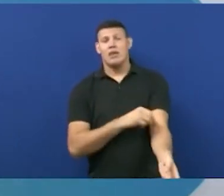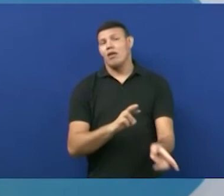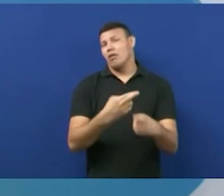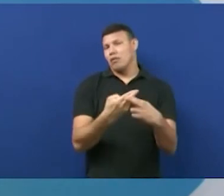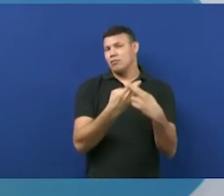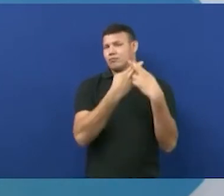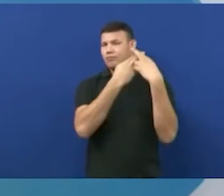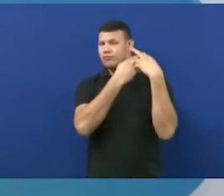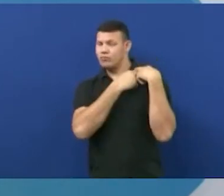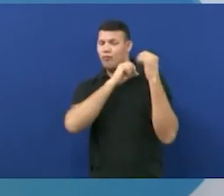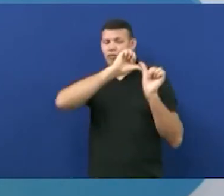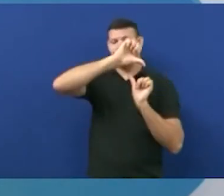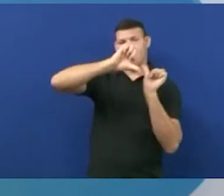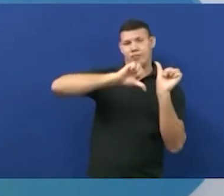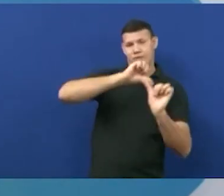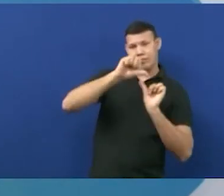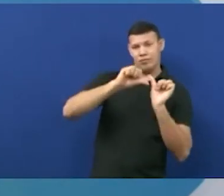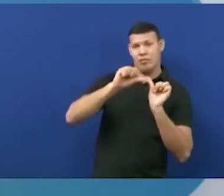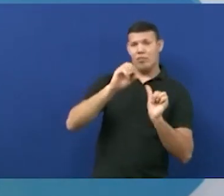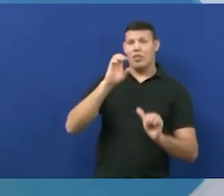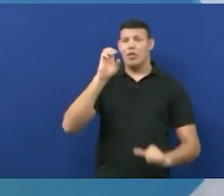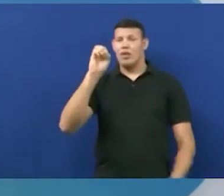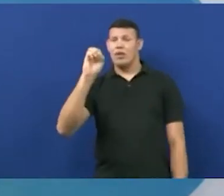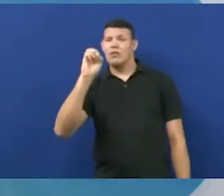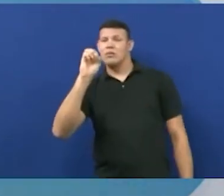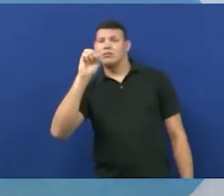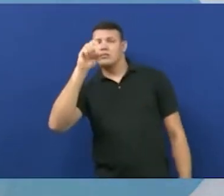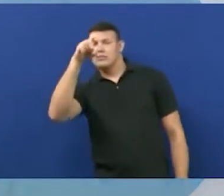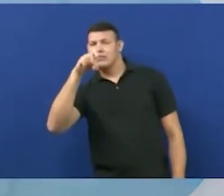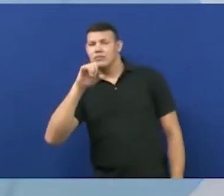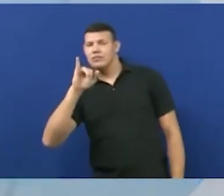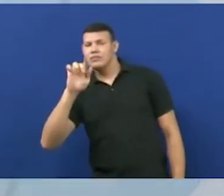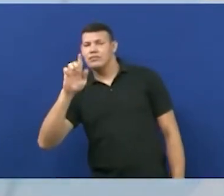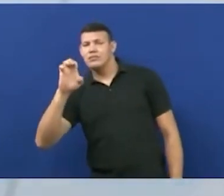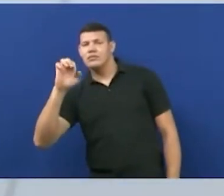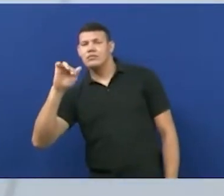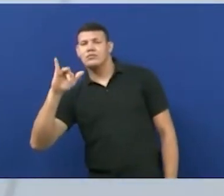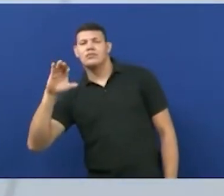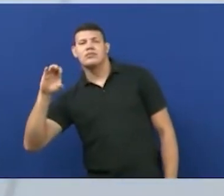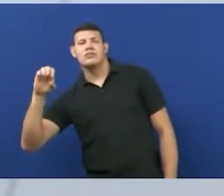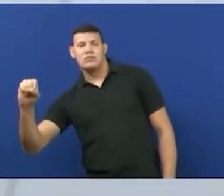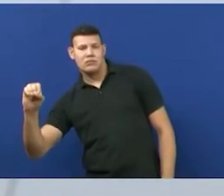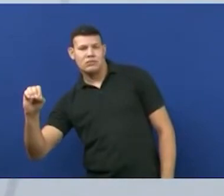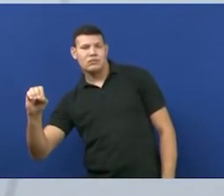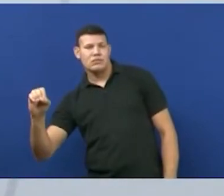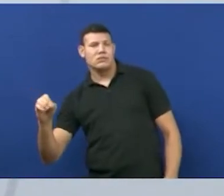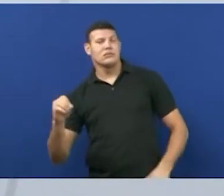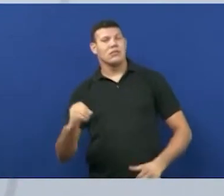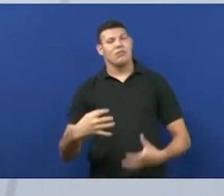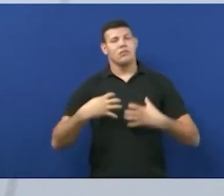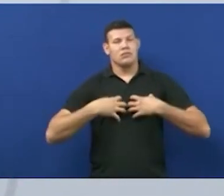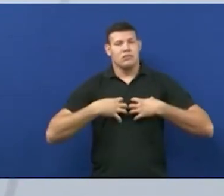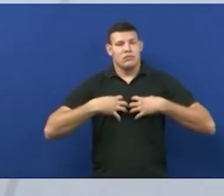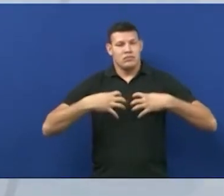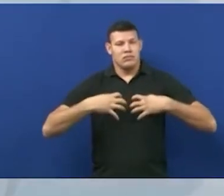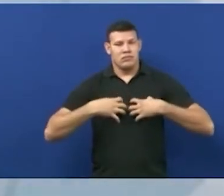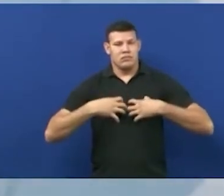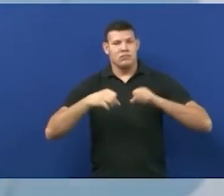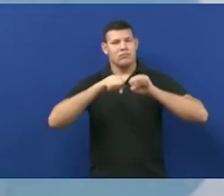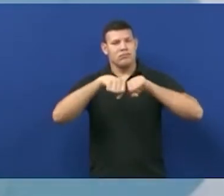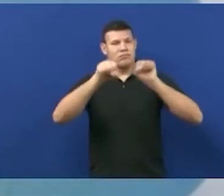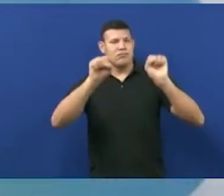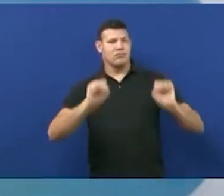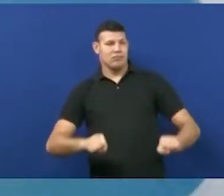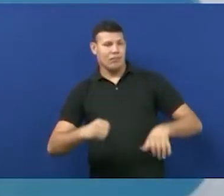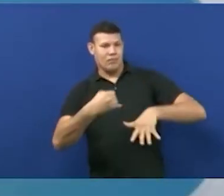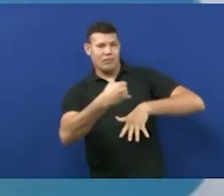pela troca do oxigênio pelo gás carbônico é o nosso sistema respiratório. Então, o sistema linfático